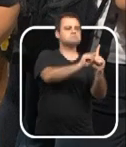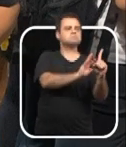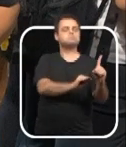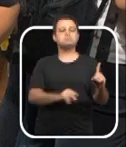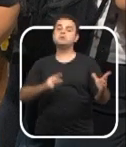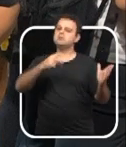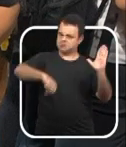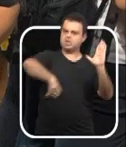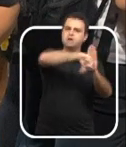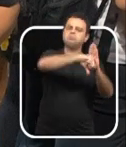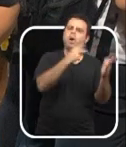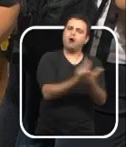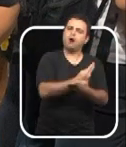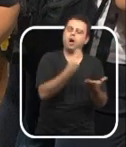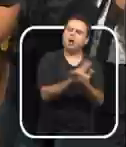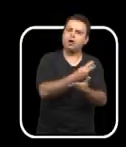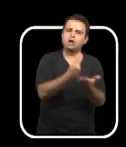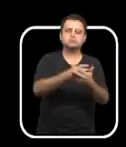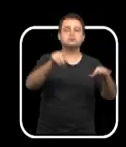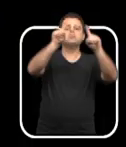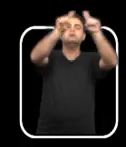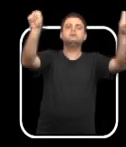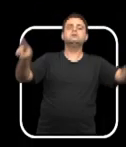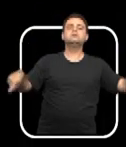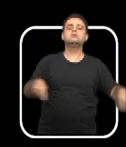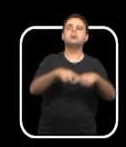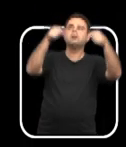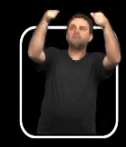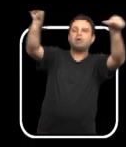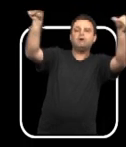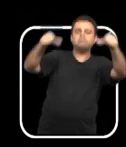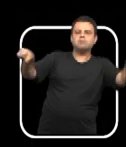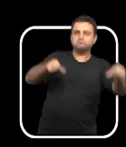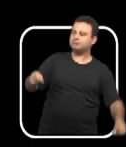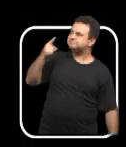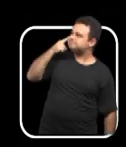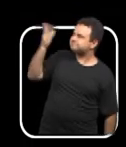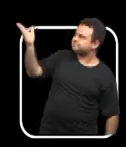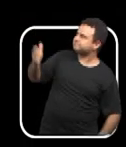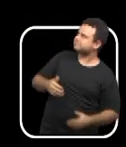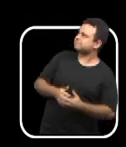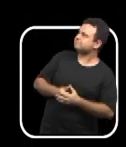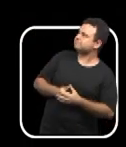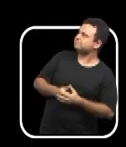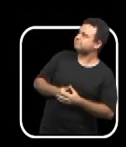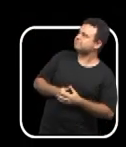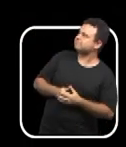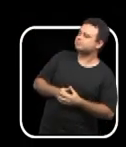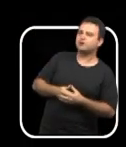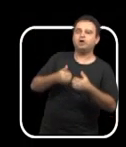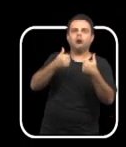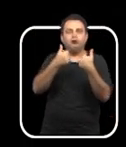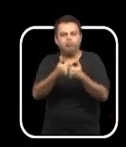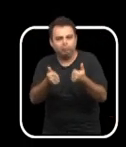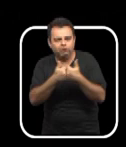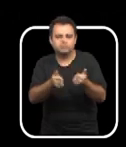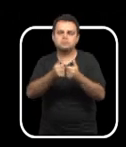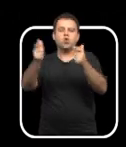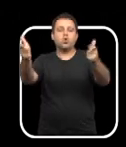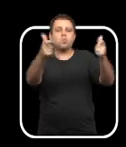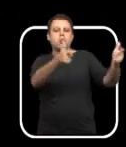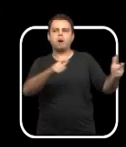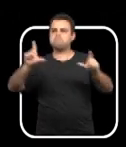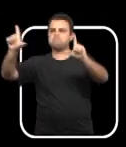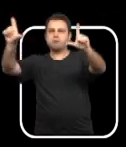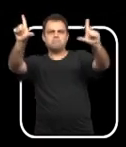tem a informação nos totens do terminal rodoviário, tem no ônibus, e é muito bacana porque a